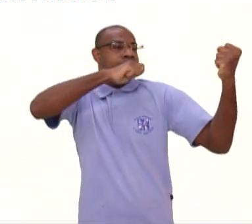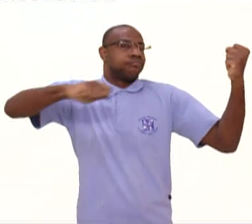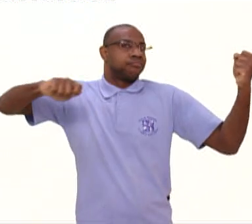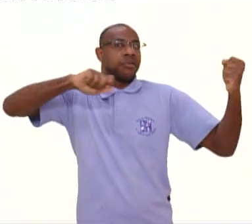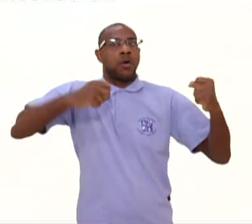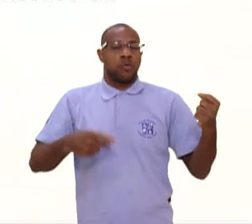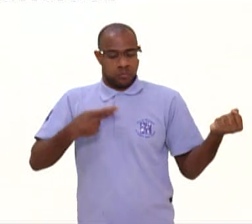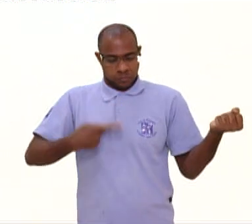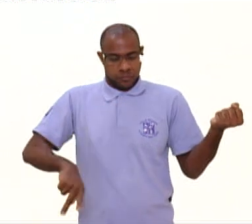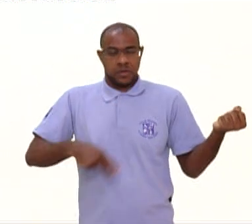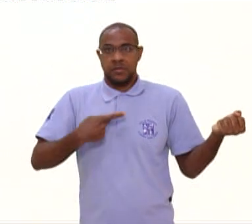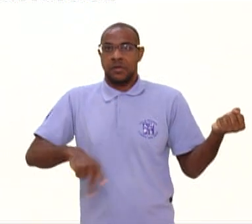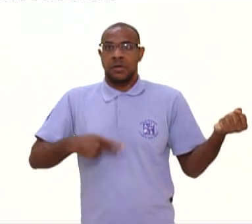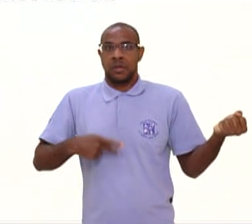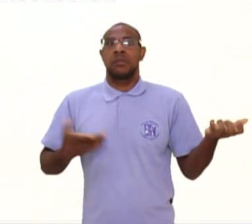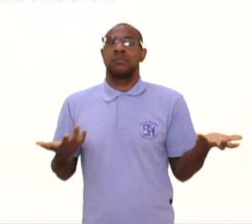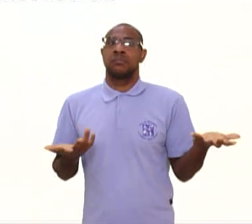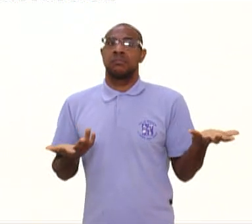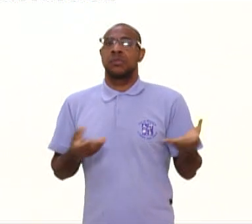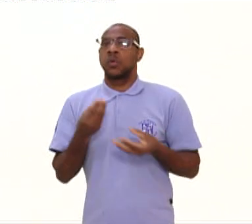para vocês pensarem na resposta.